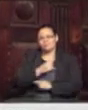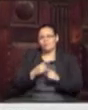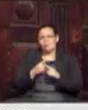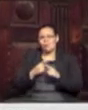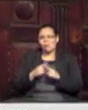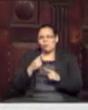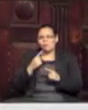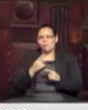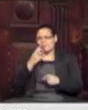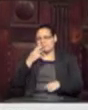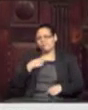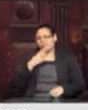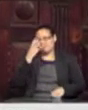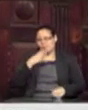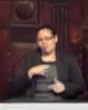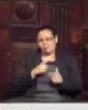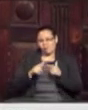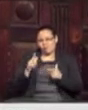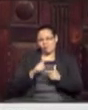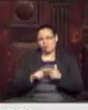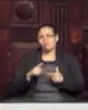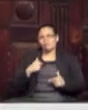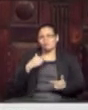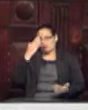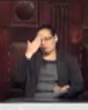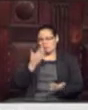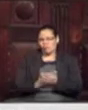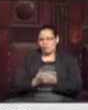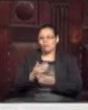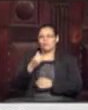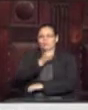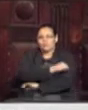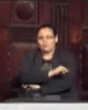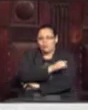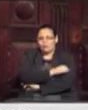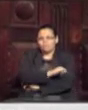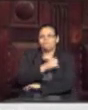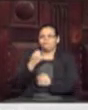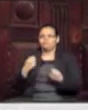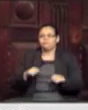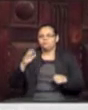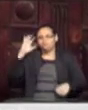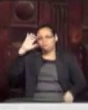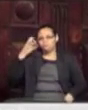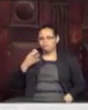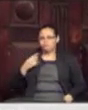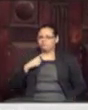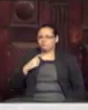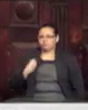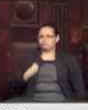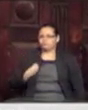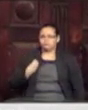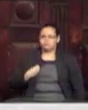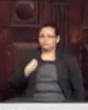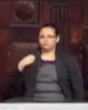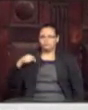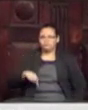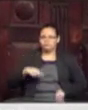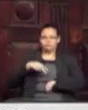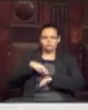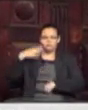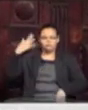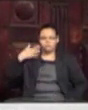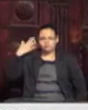Eu acredito que o Rio de Janeiro tem jeito. Porque se eu não acreditasse que o Rio de Janeiro tem jeito, eu não estaria aqui, nessa